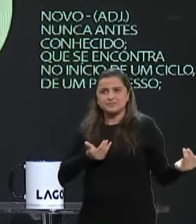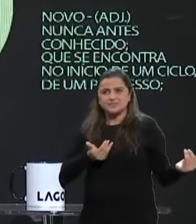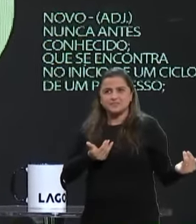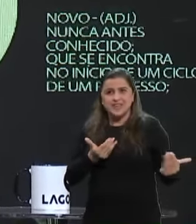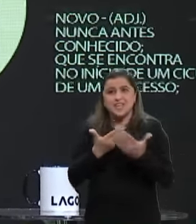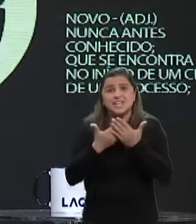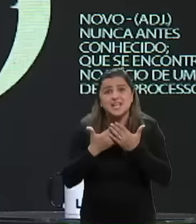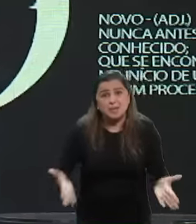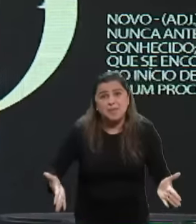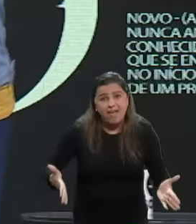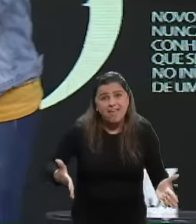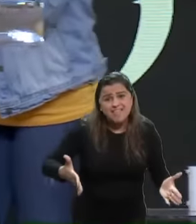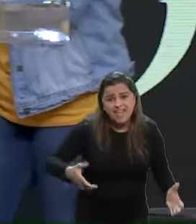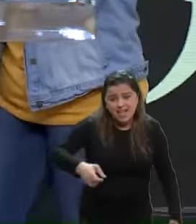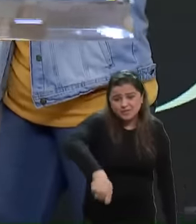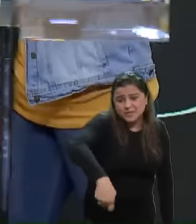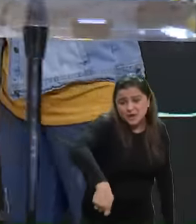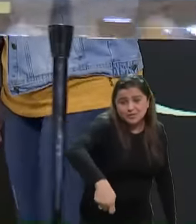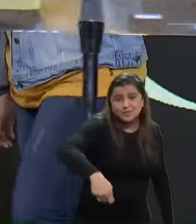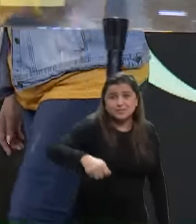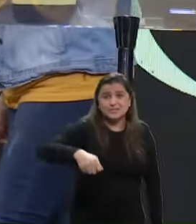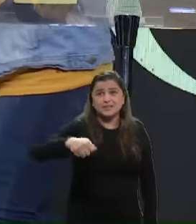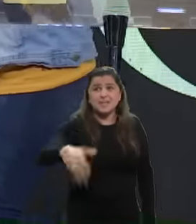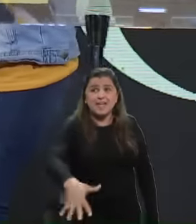seu machado.